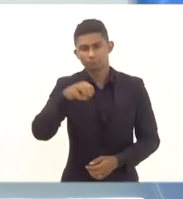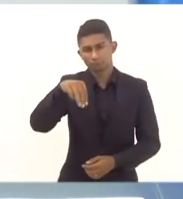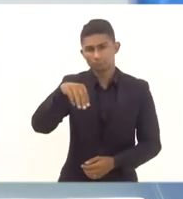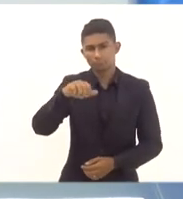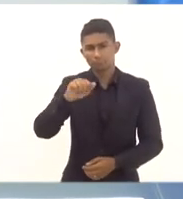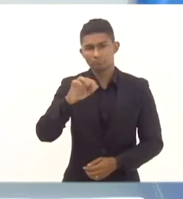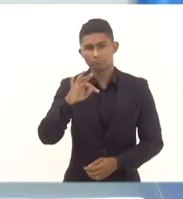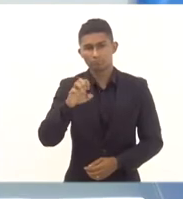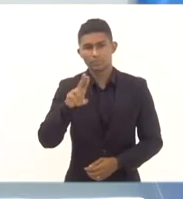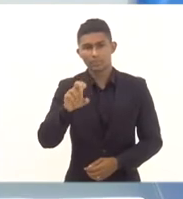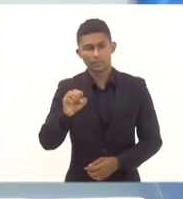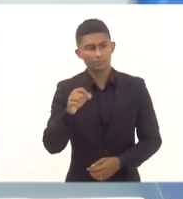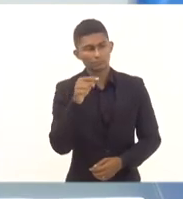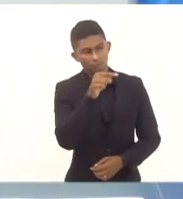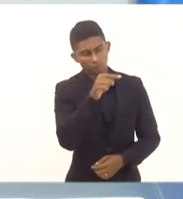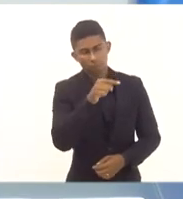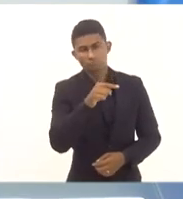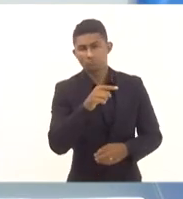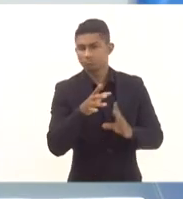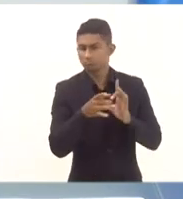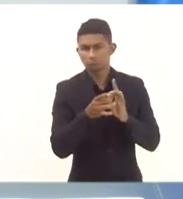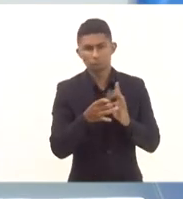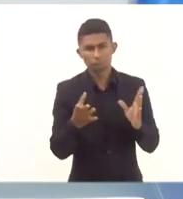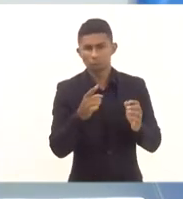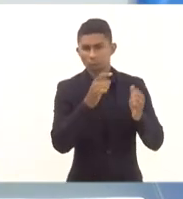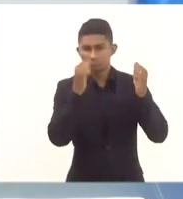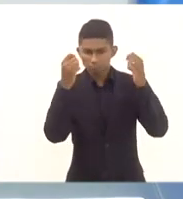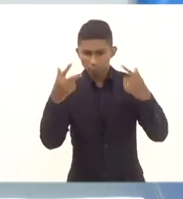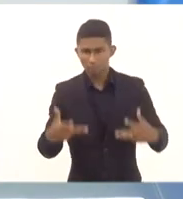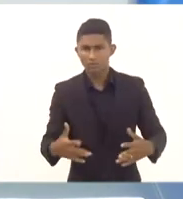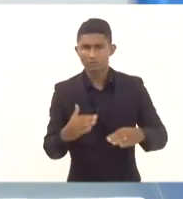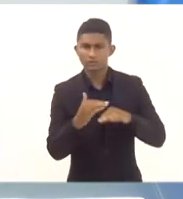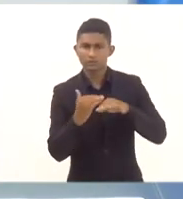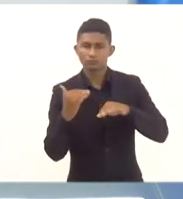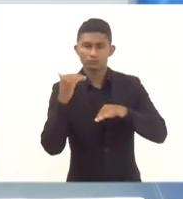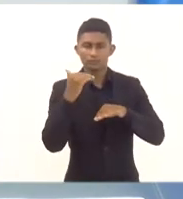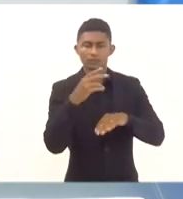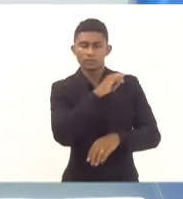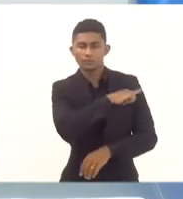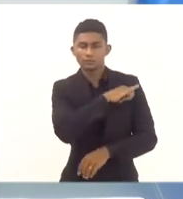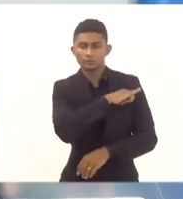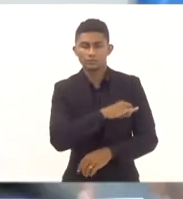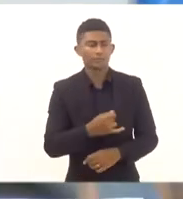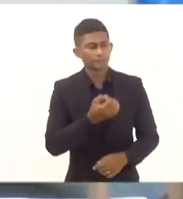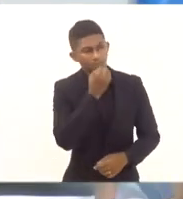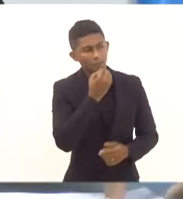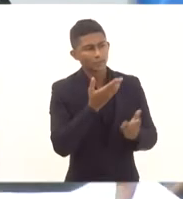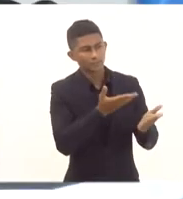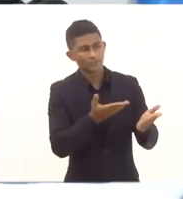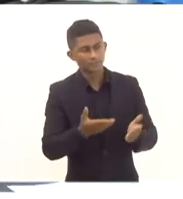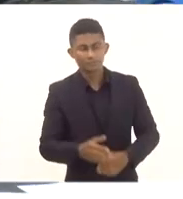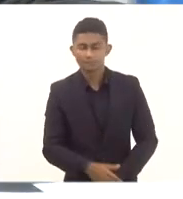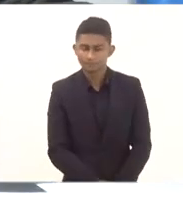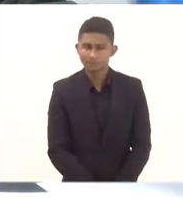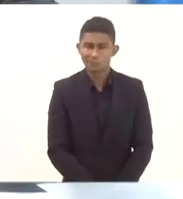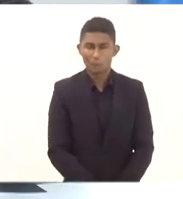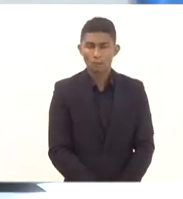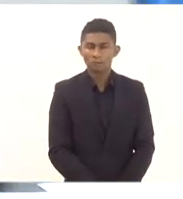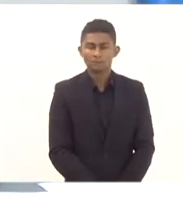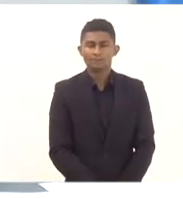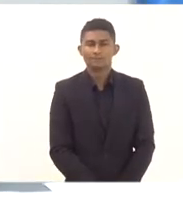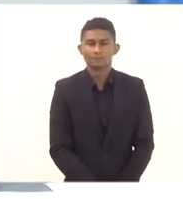a sua explanação sobre o programa supera RJ seja bem-vindo secretário